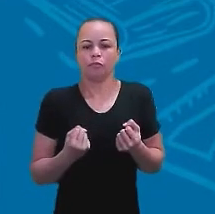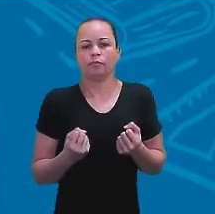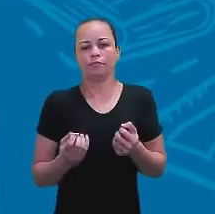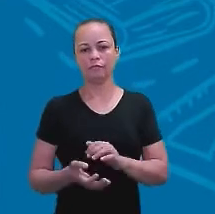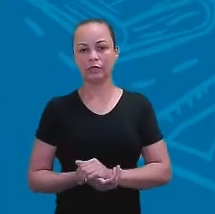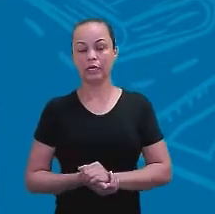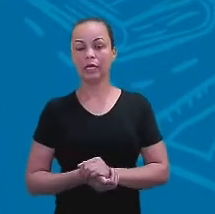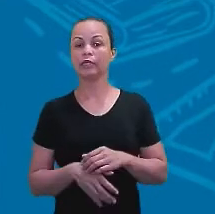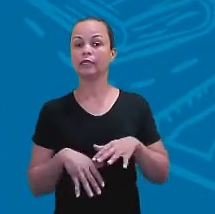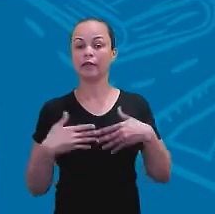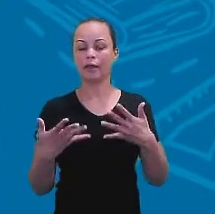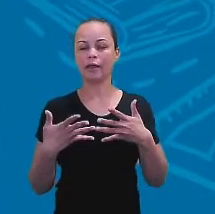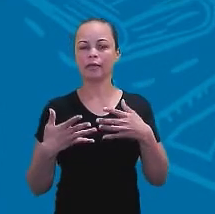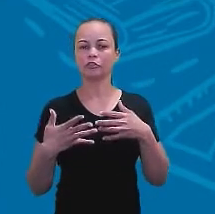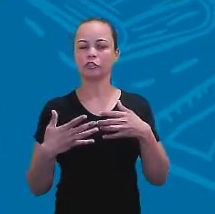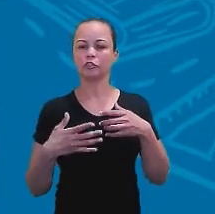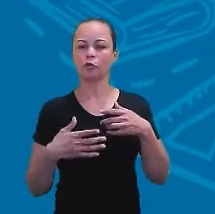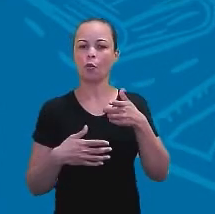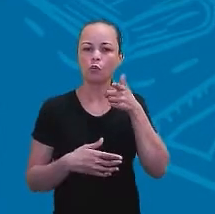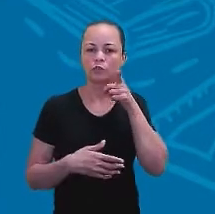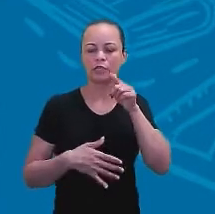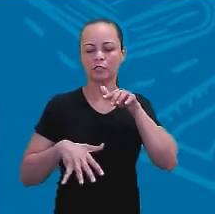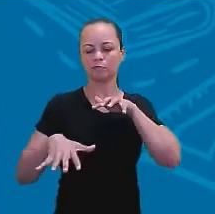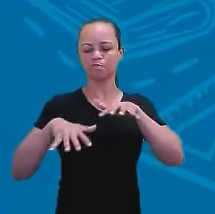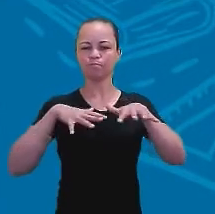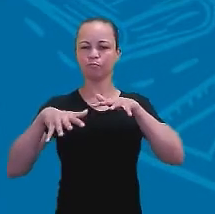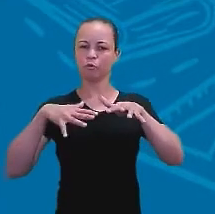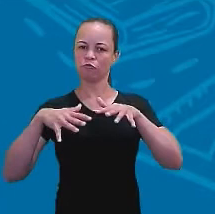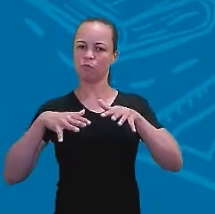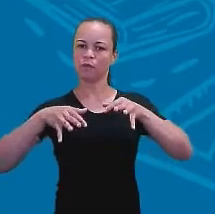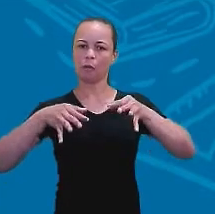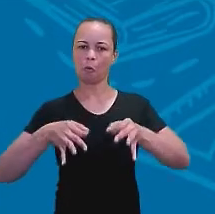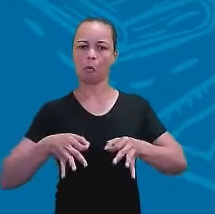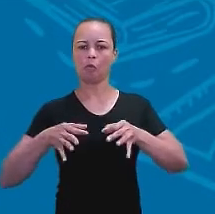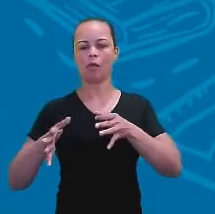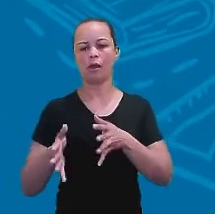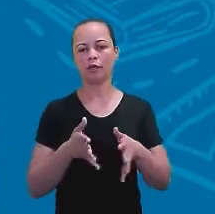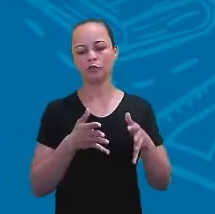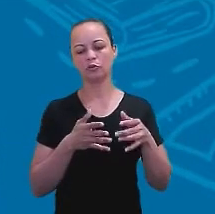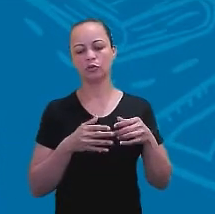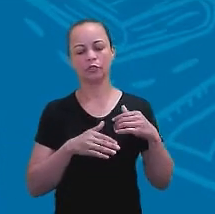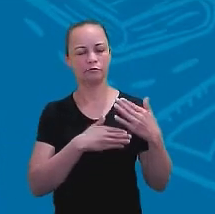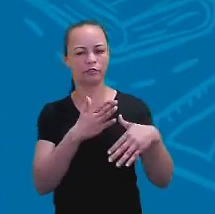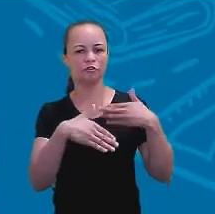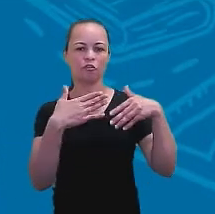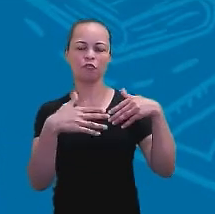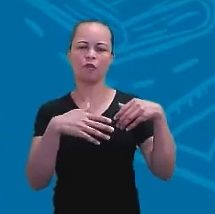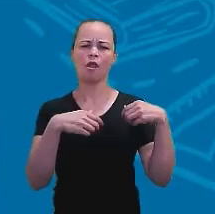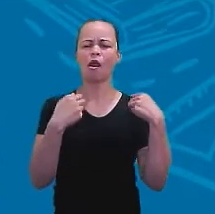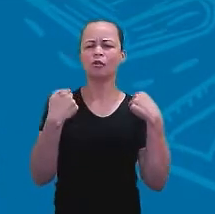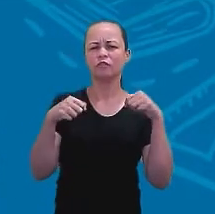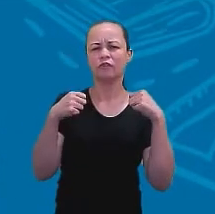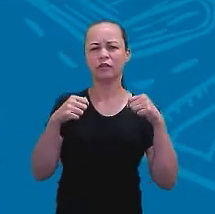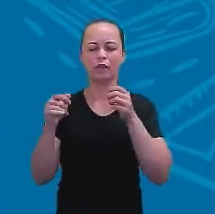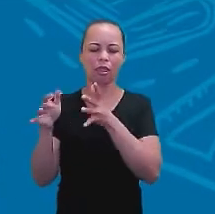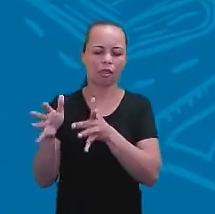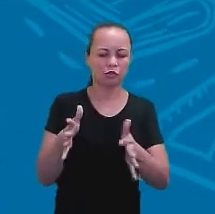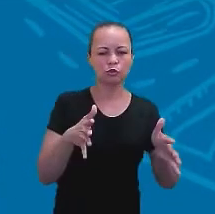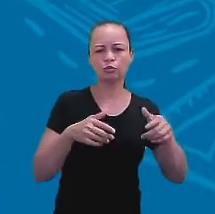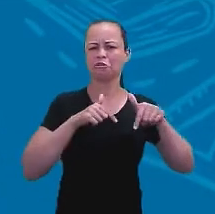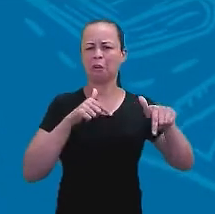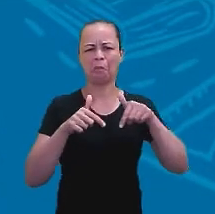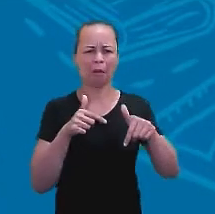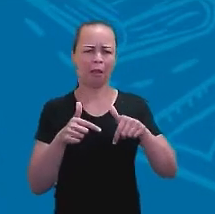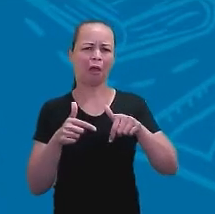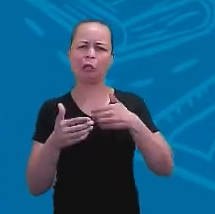gente vai conseguir se movimentar corretamente e desenvolver as nossas atividades diárias, né? Então